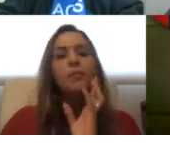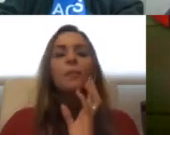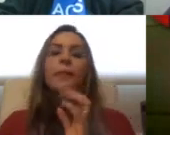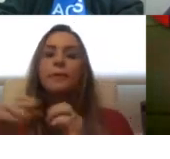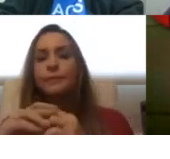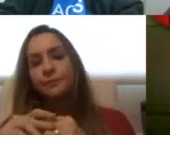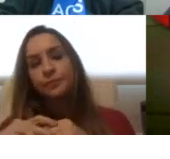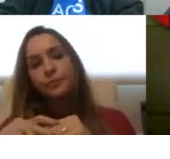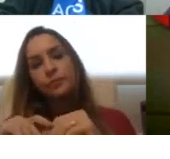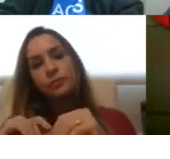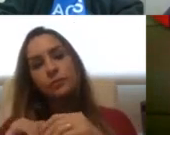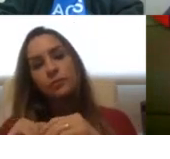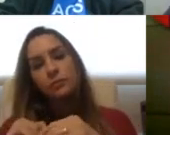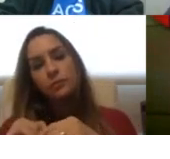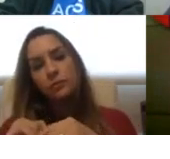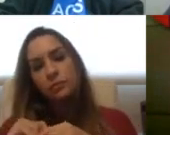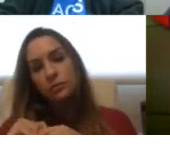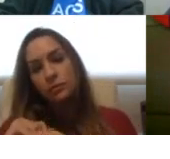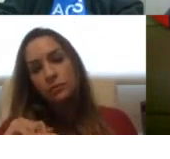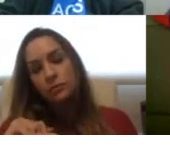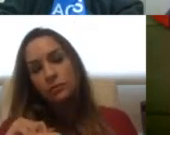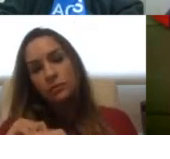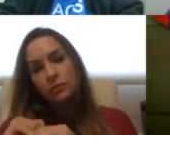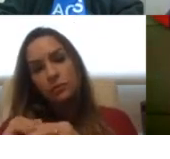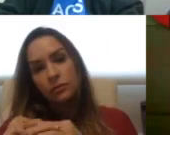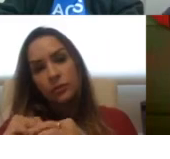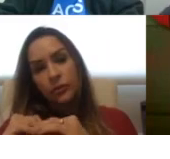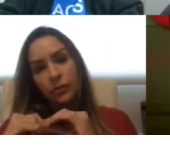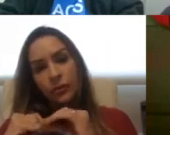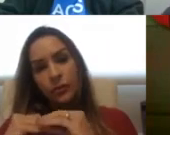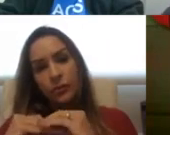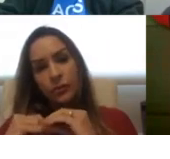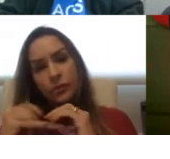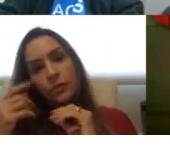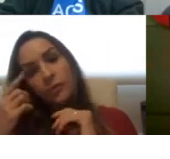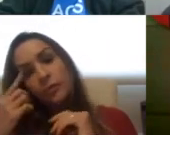unidade de saúde ela poderá ser conservada em geladeira comum até o dia seguinte